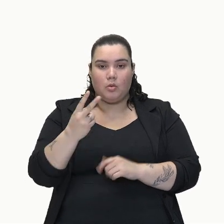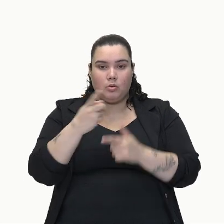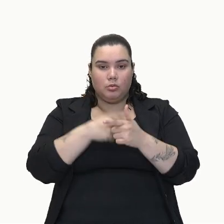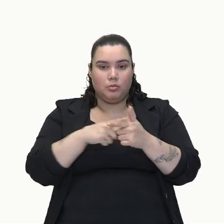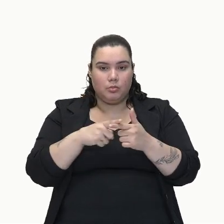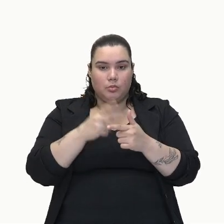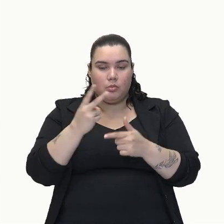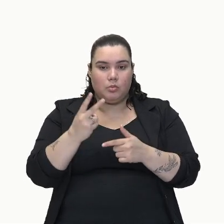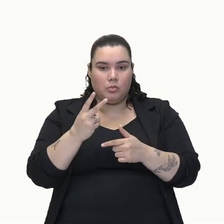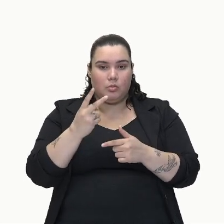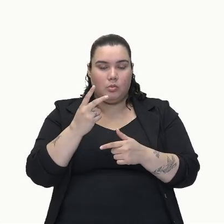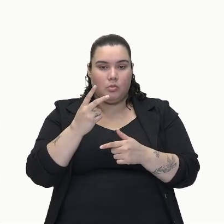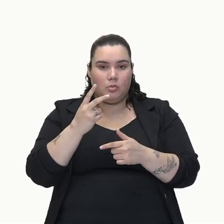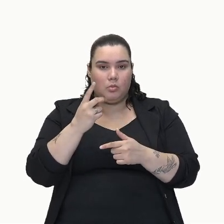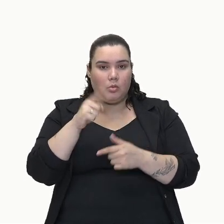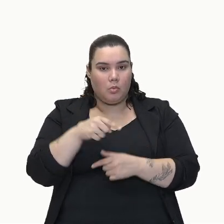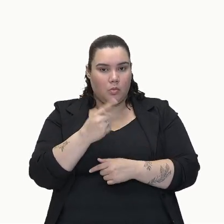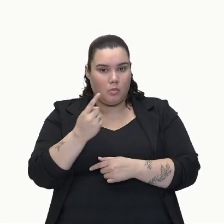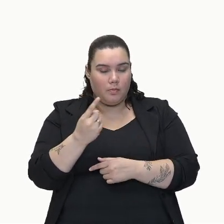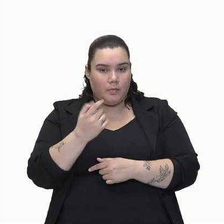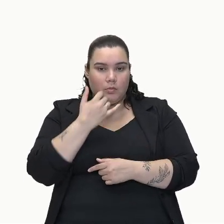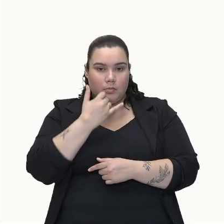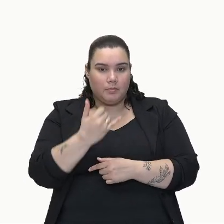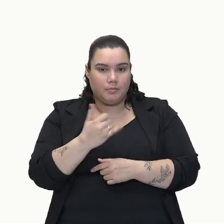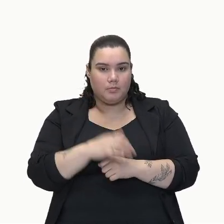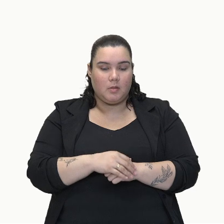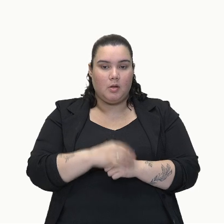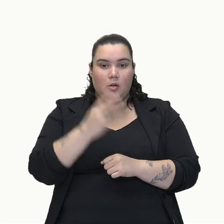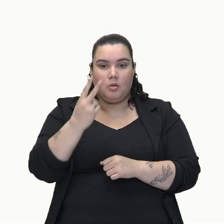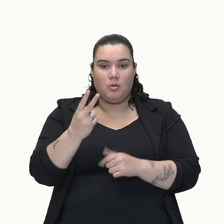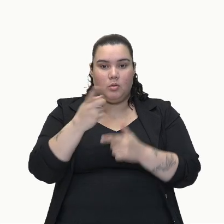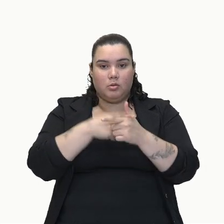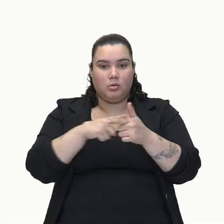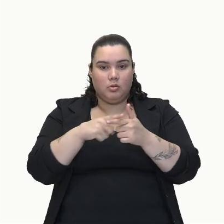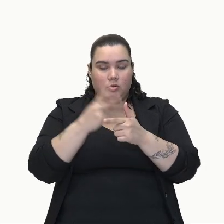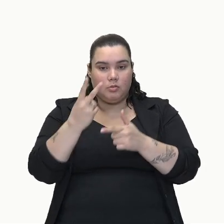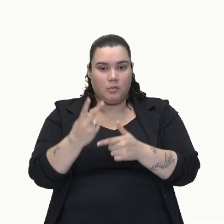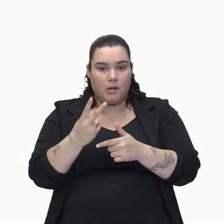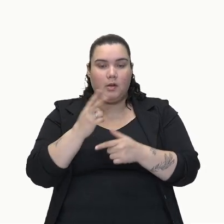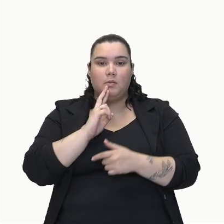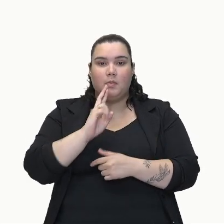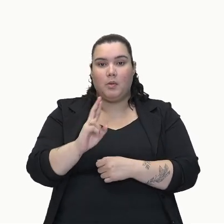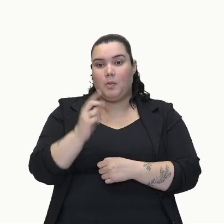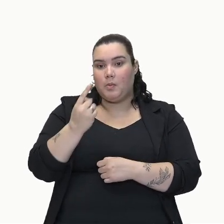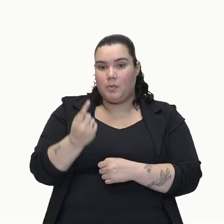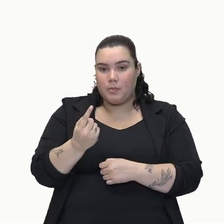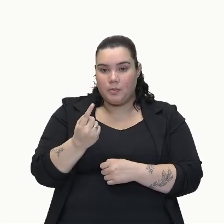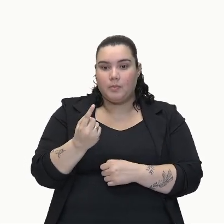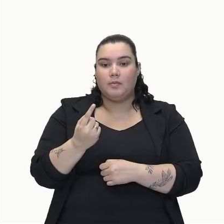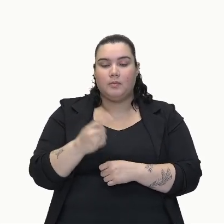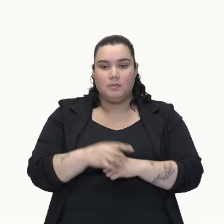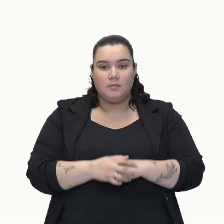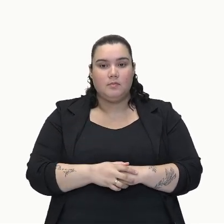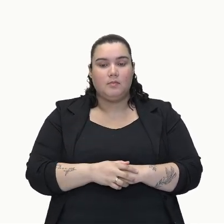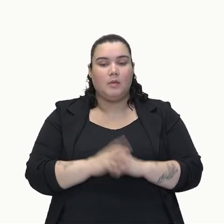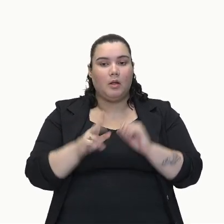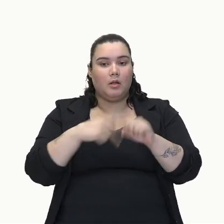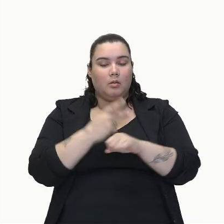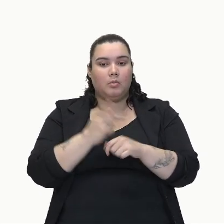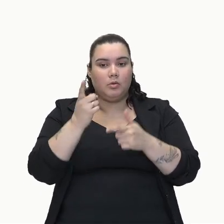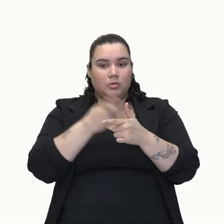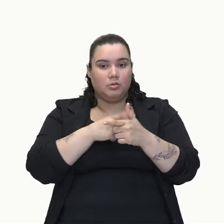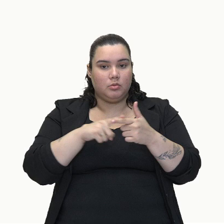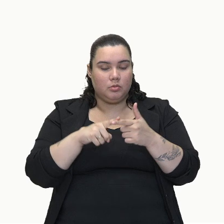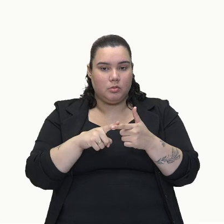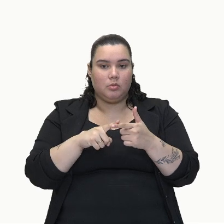1 é 2. Perdão, 2 dividido por 2 é 1. E agora a gente vai dividir